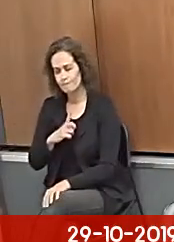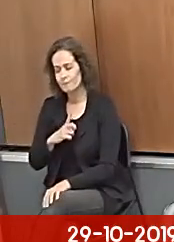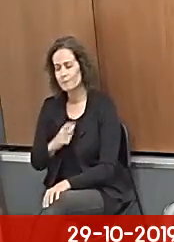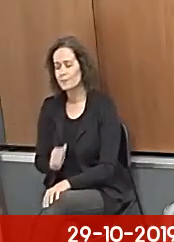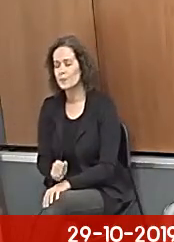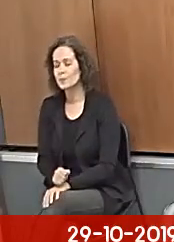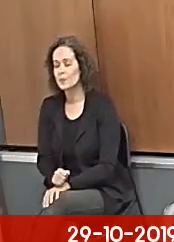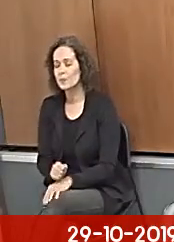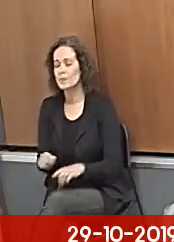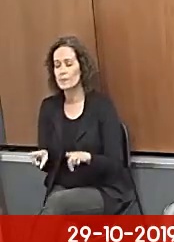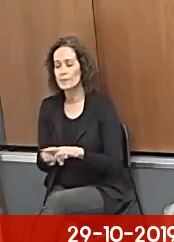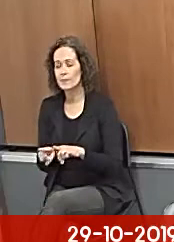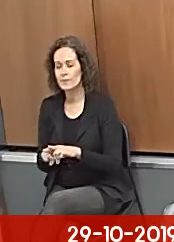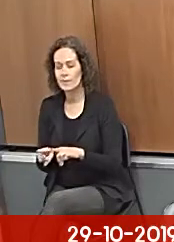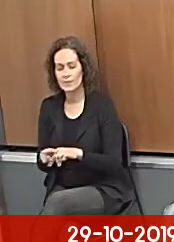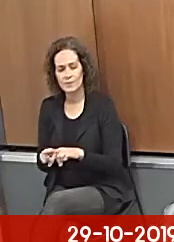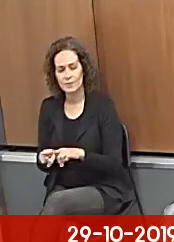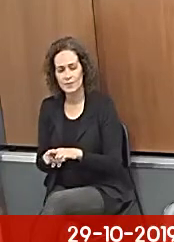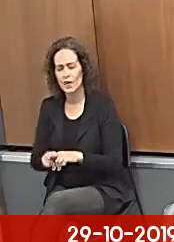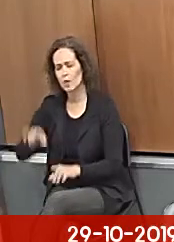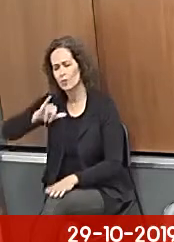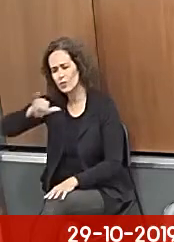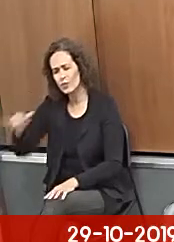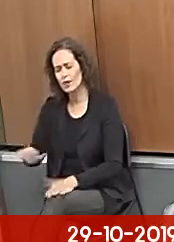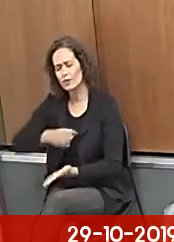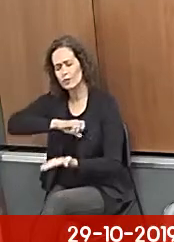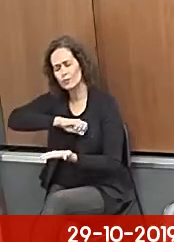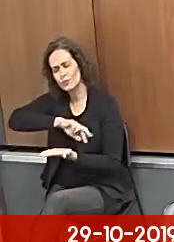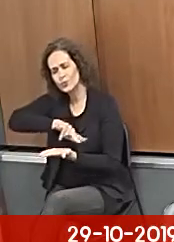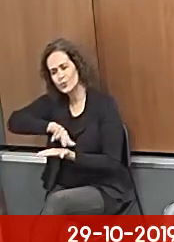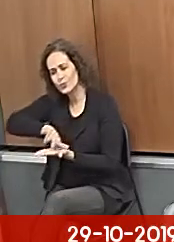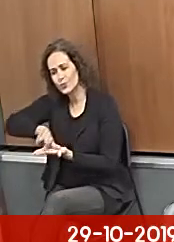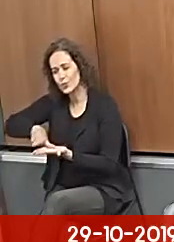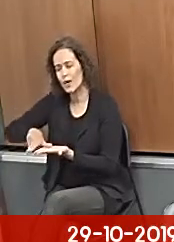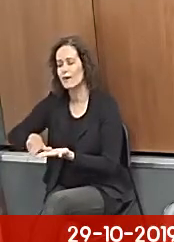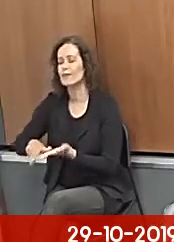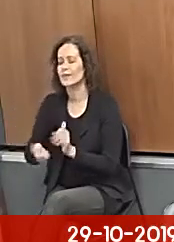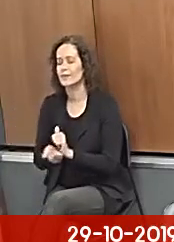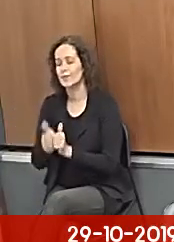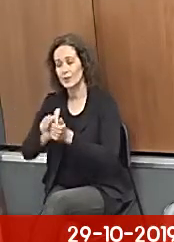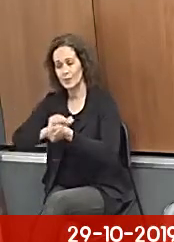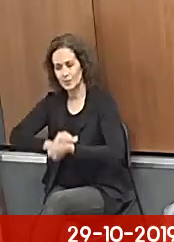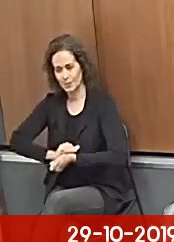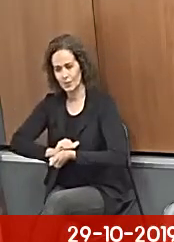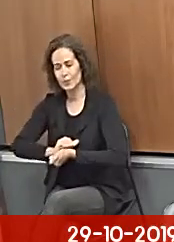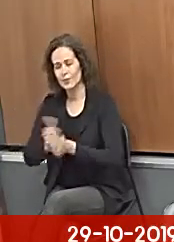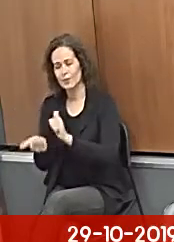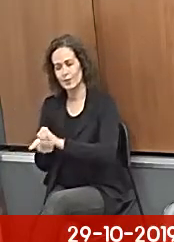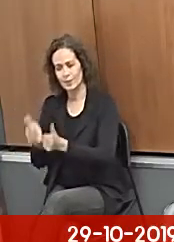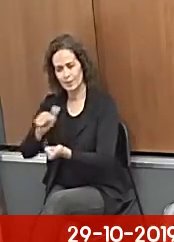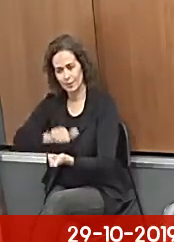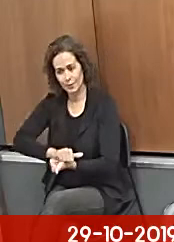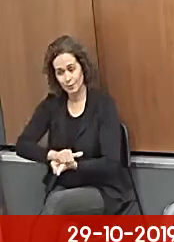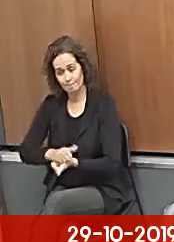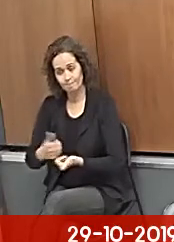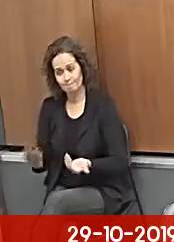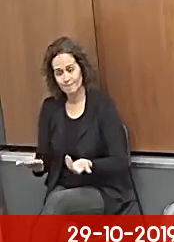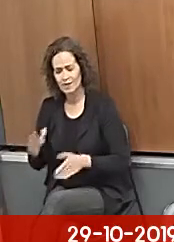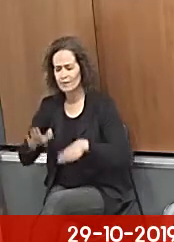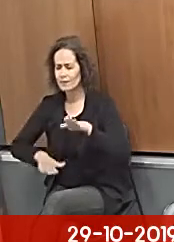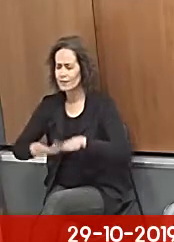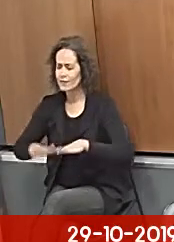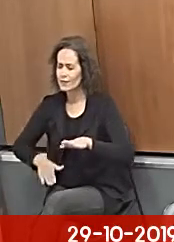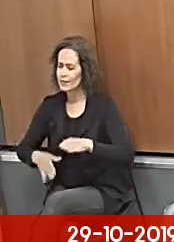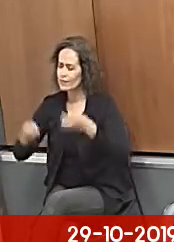existe uma gama de oportunidades no Paradesporto. Talvez, eu vou estar falando uma coisa aqui,